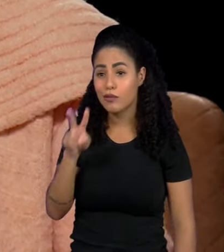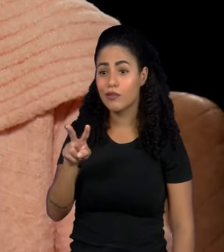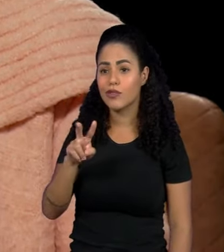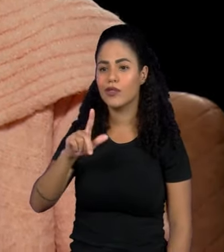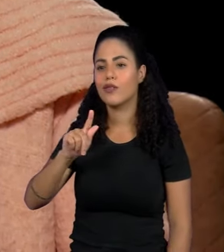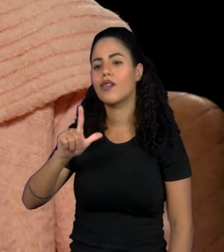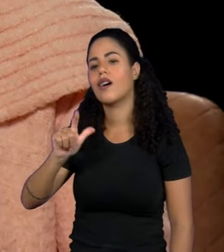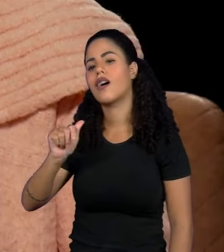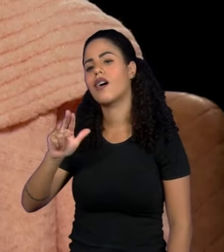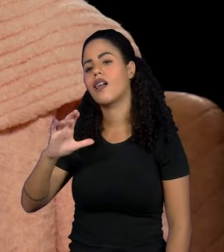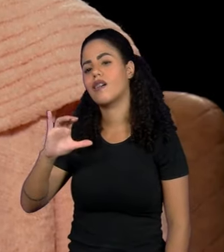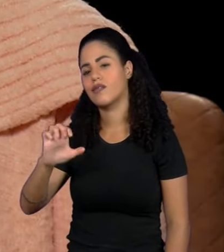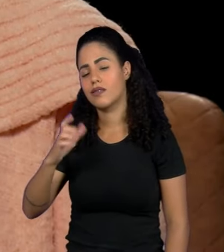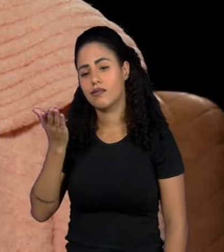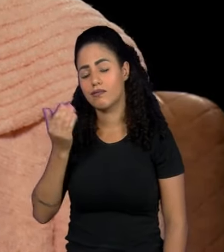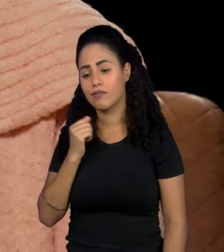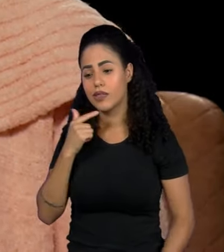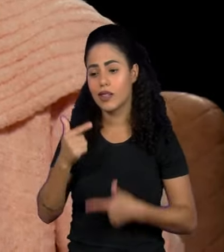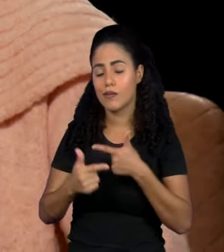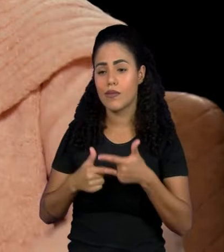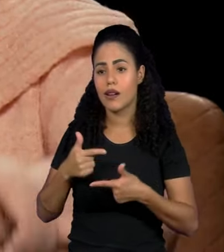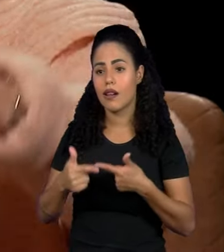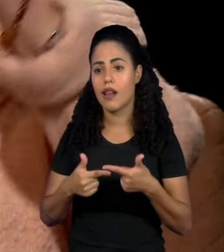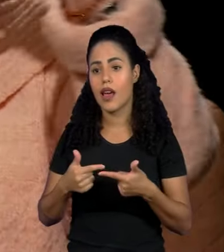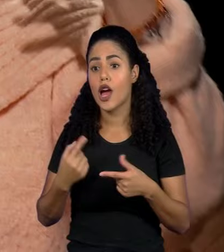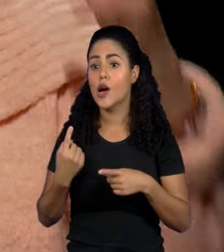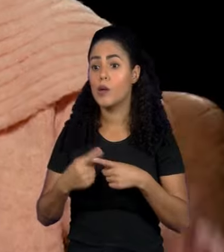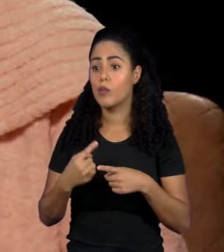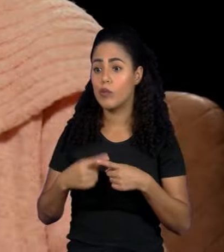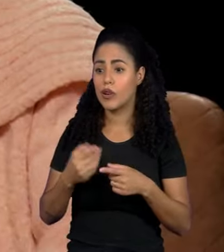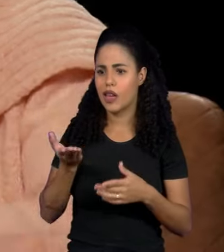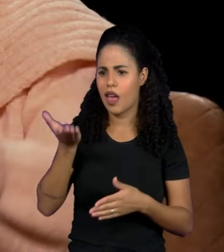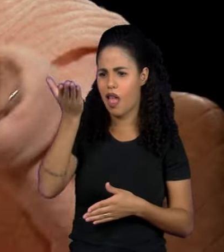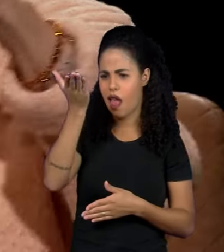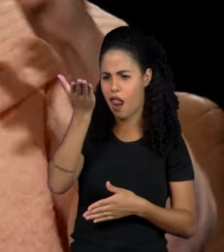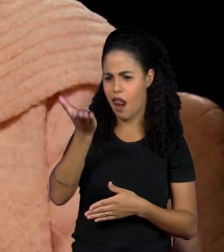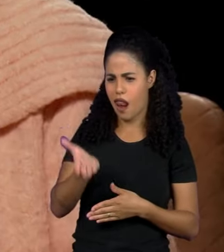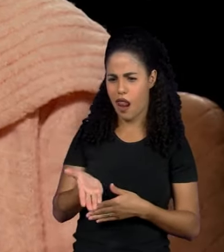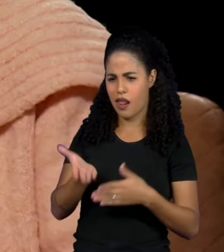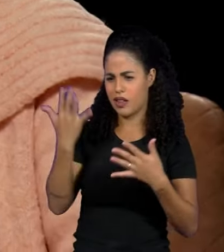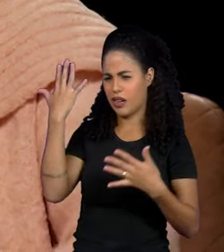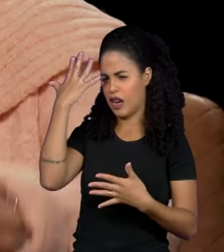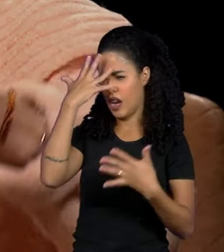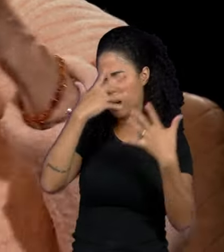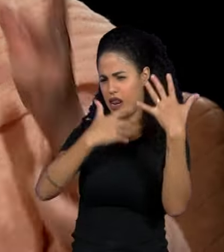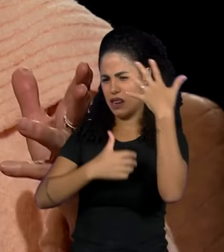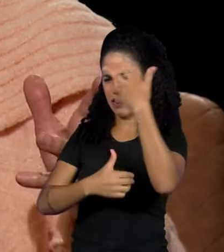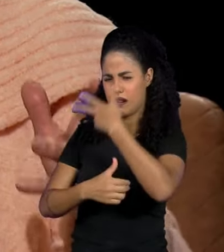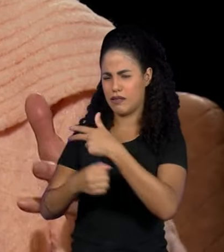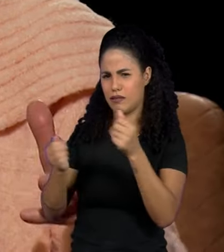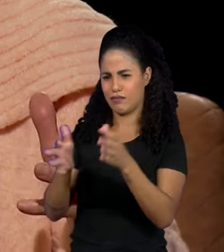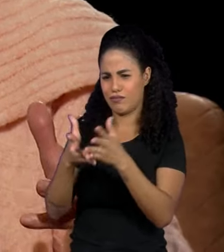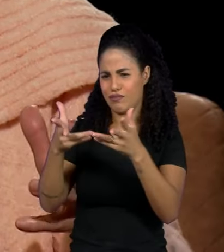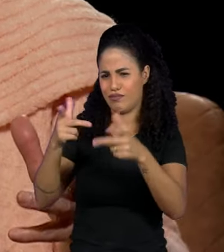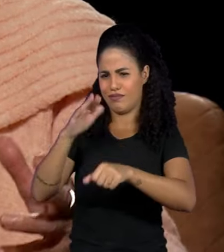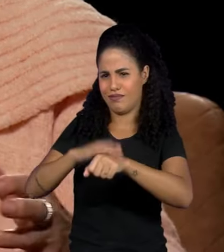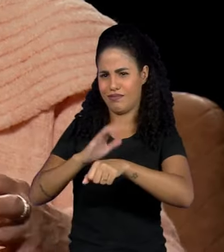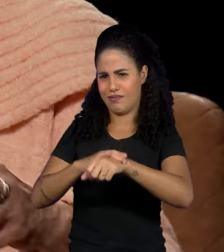trabalhar. Sabe? Porque a Cacilda era uma dama, era uma coisa linda, fazia maravilhosamente, mas a